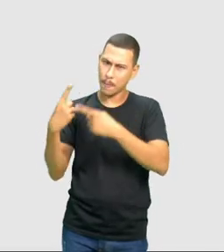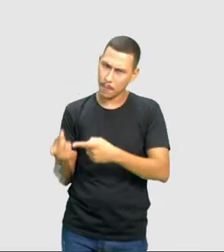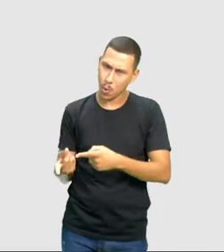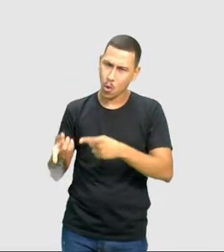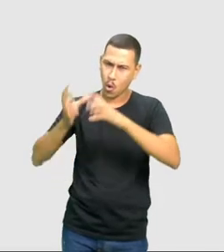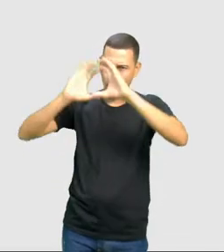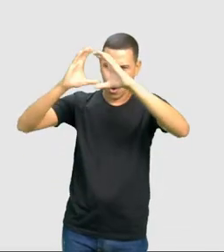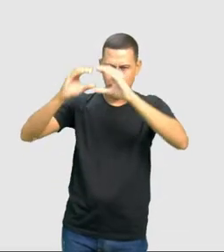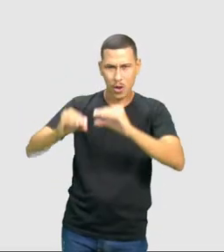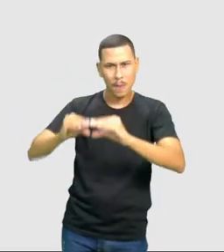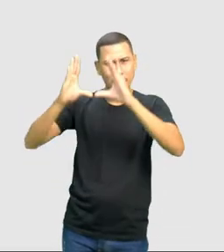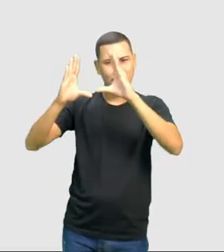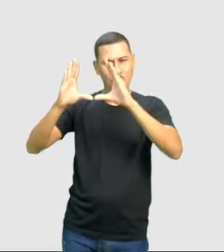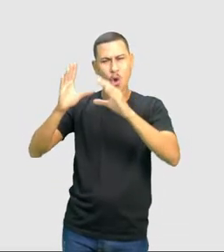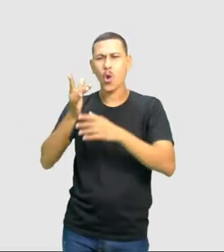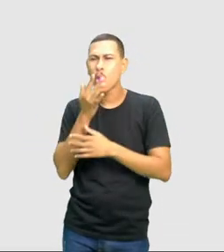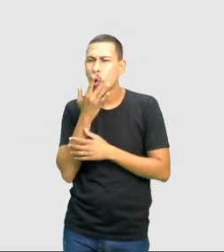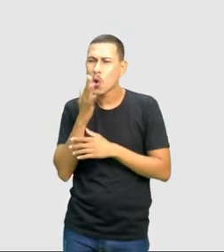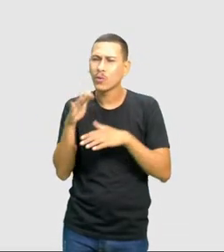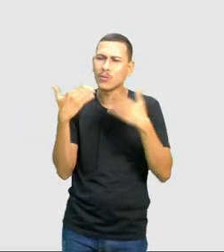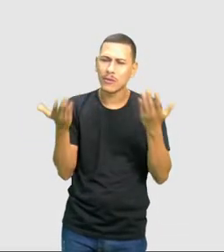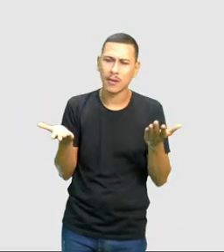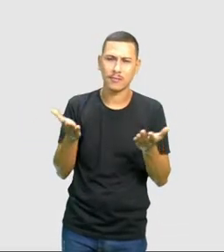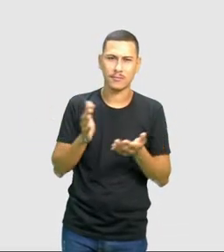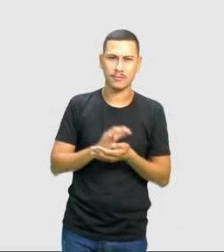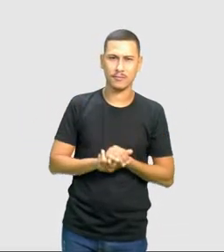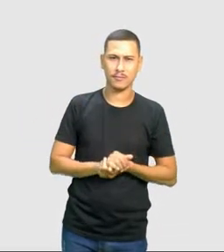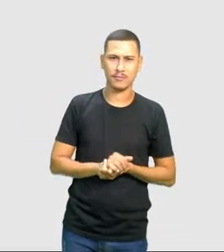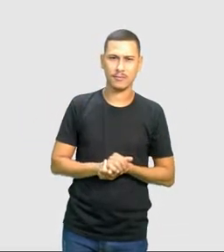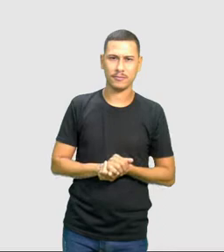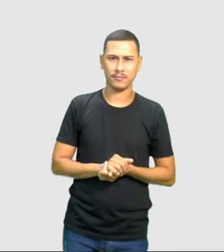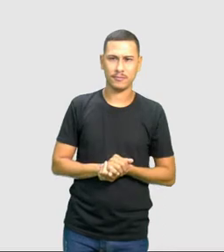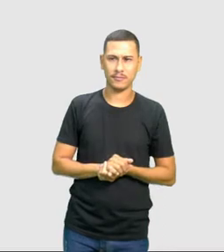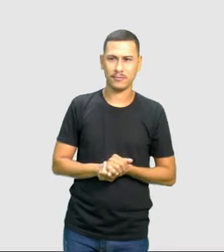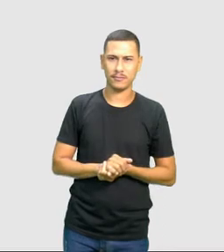viria uma bola maior, que seria que cor?